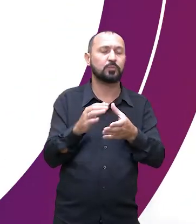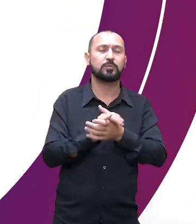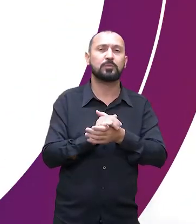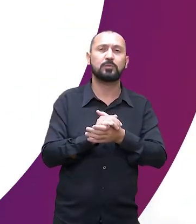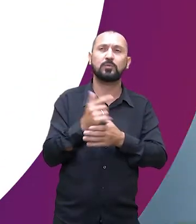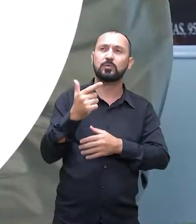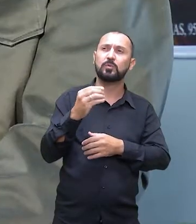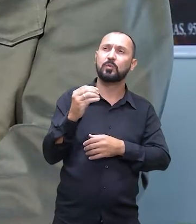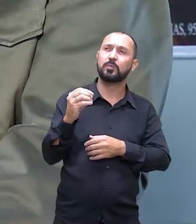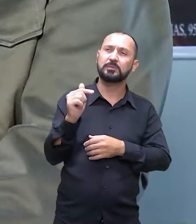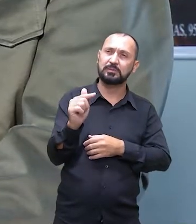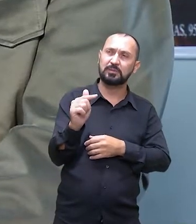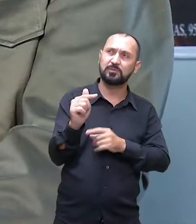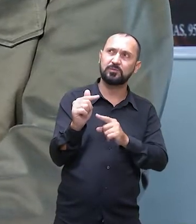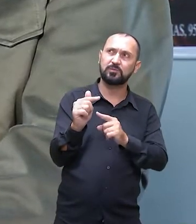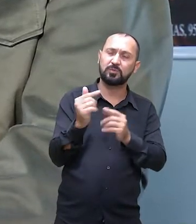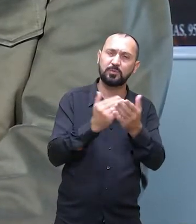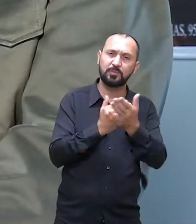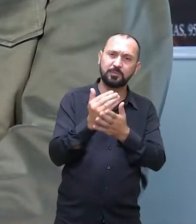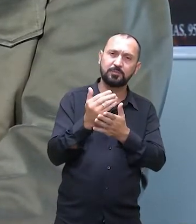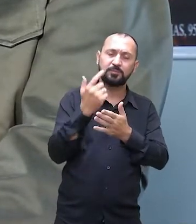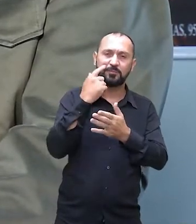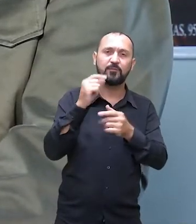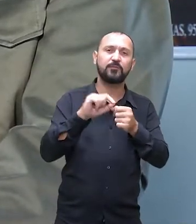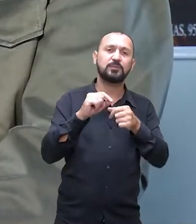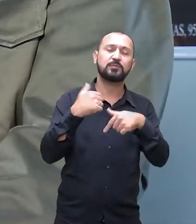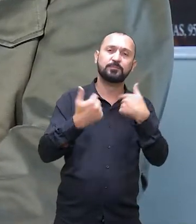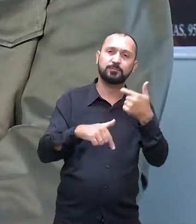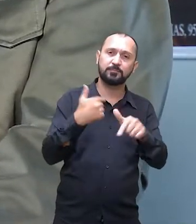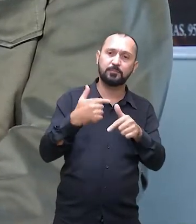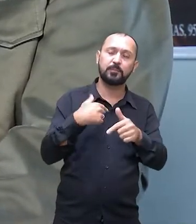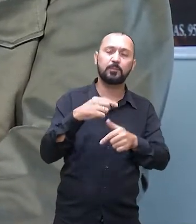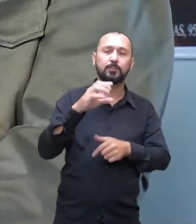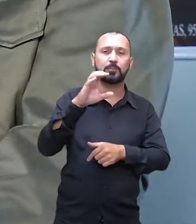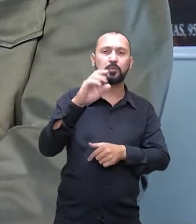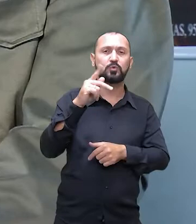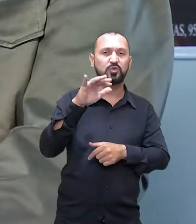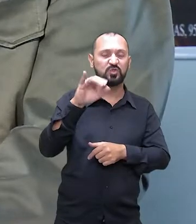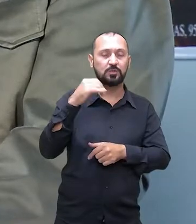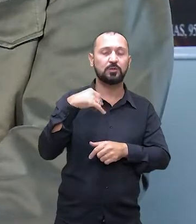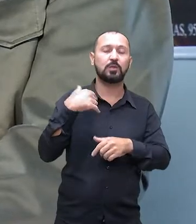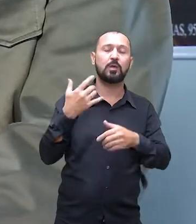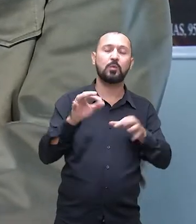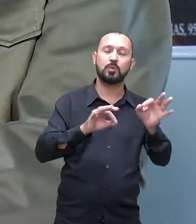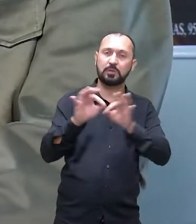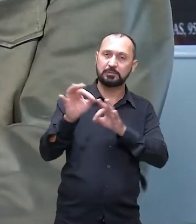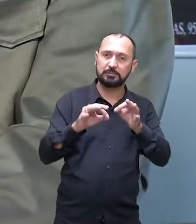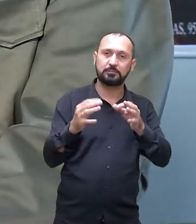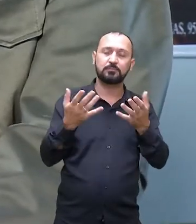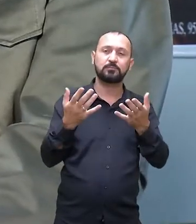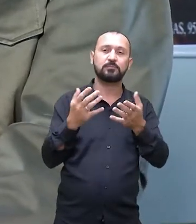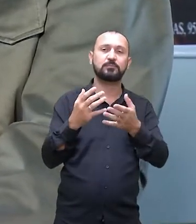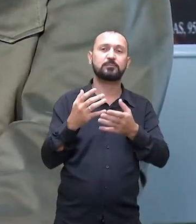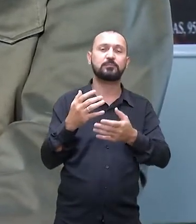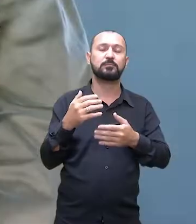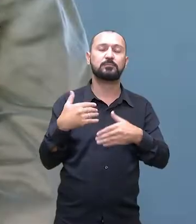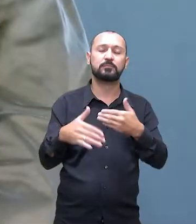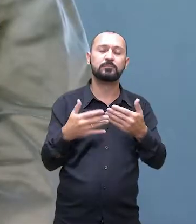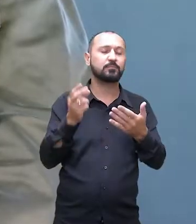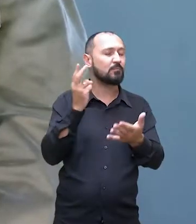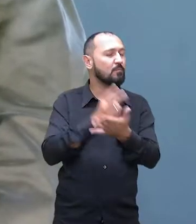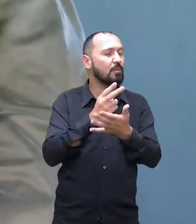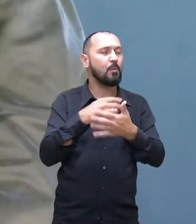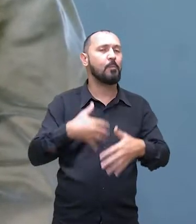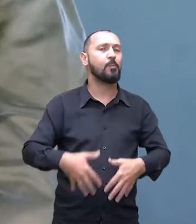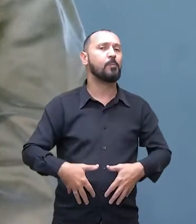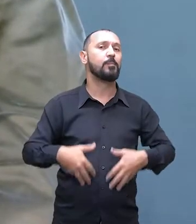Dança. Comecei em 2007 a executar os trabalhos para o Chico Neller, que é o coreógrafo da companhia. E